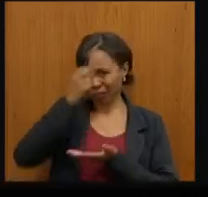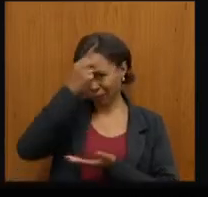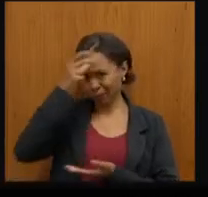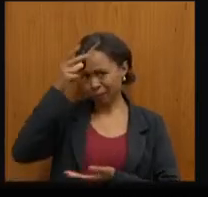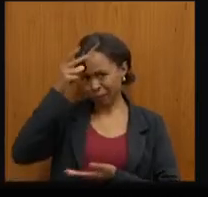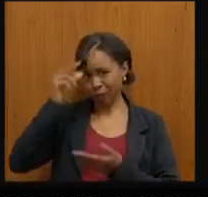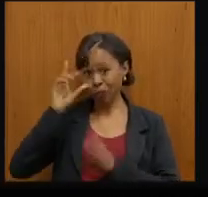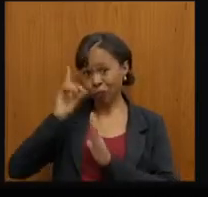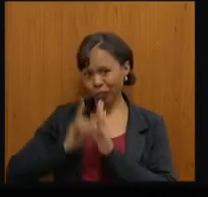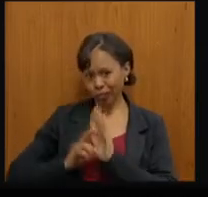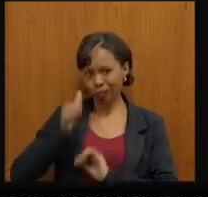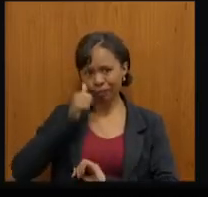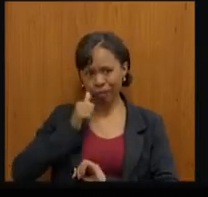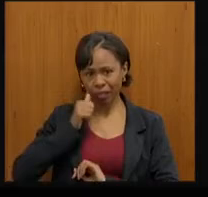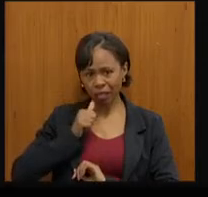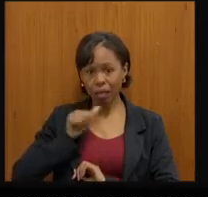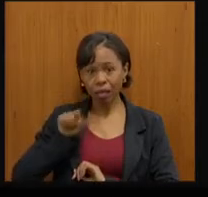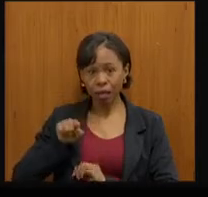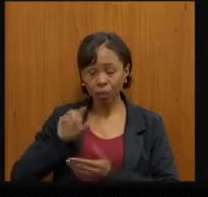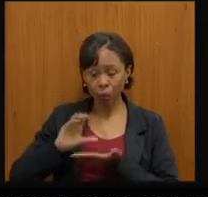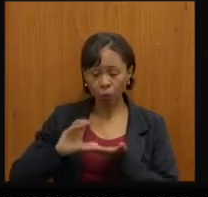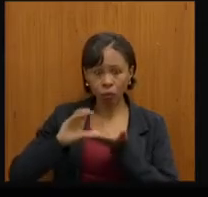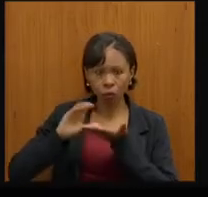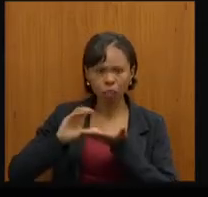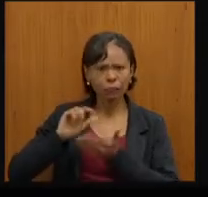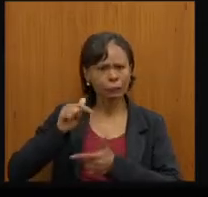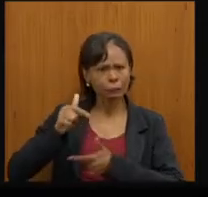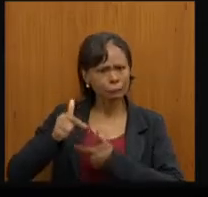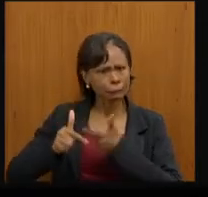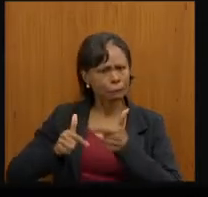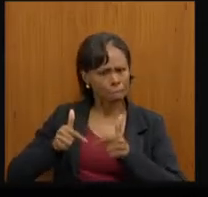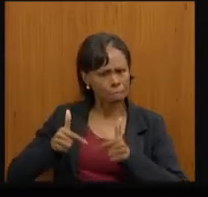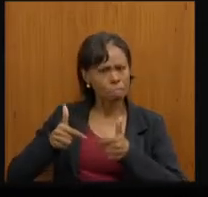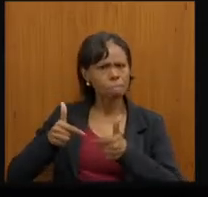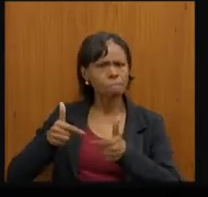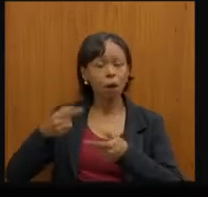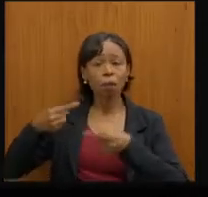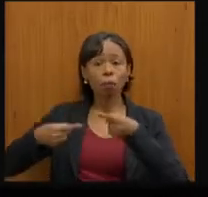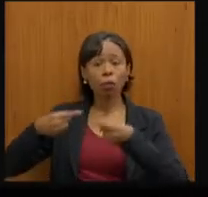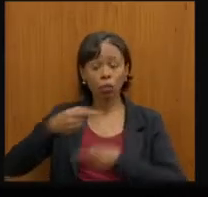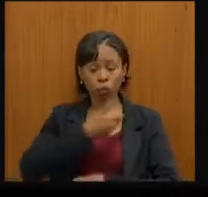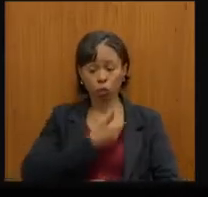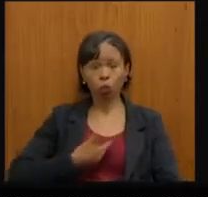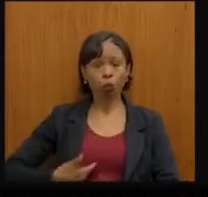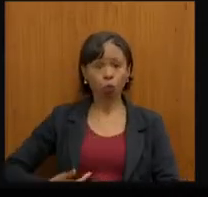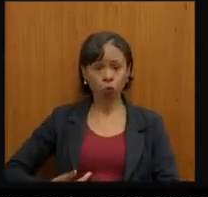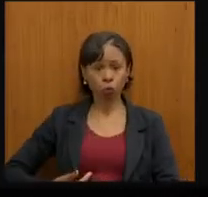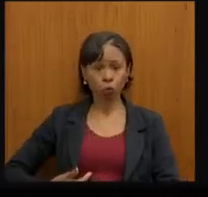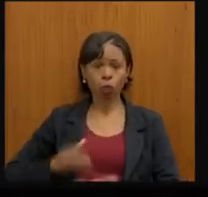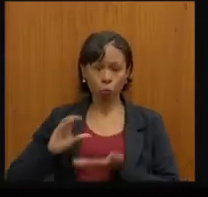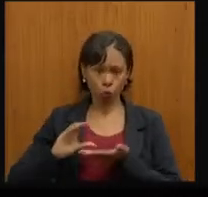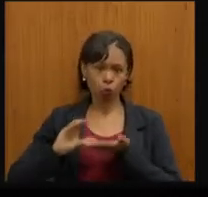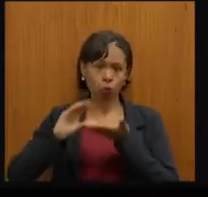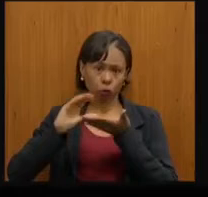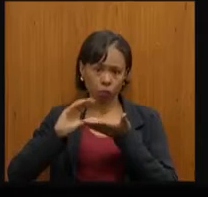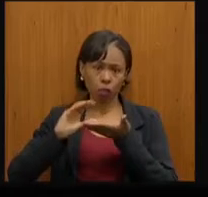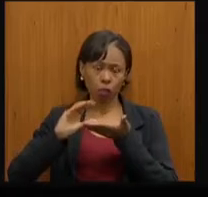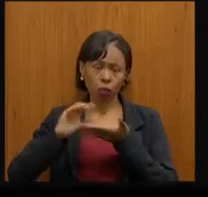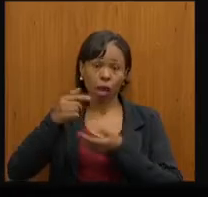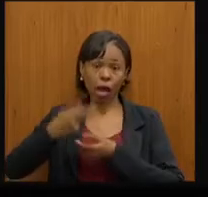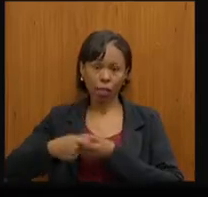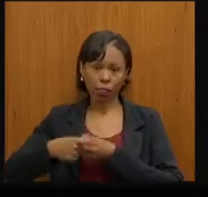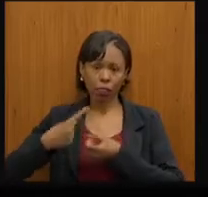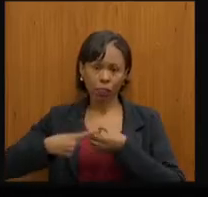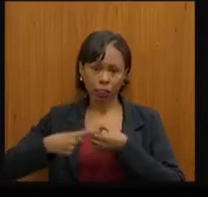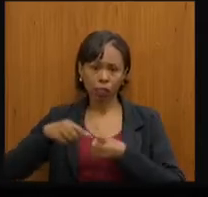tenho muito atuante muito atuante as políticas públicas para o nosso conselho é para nossa